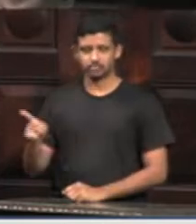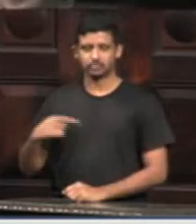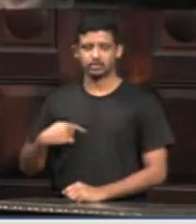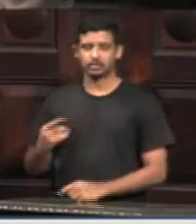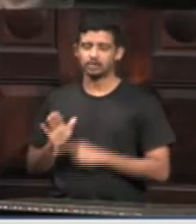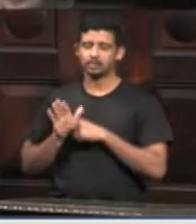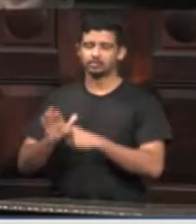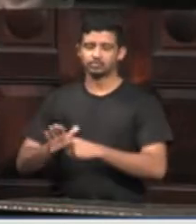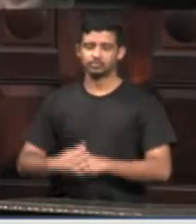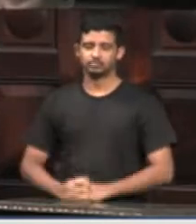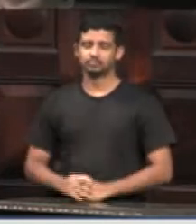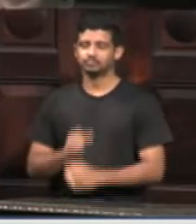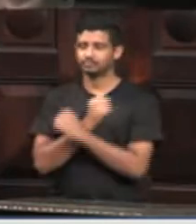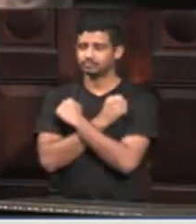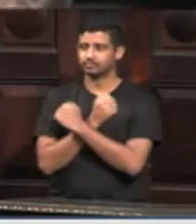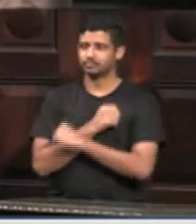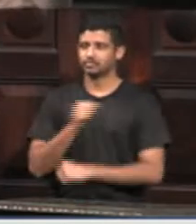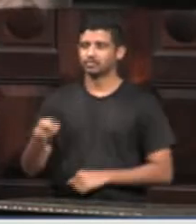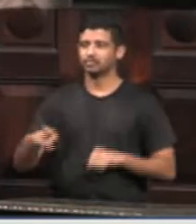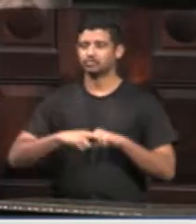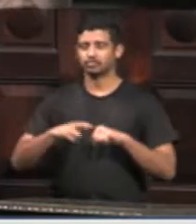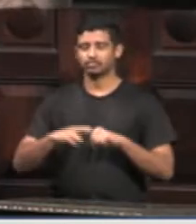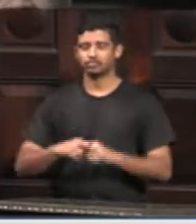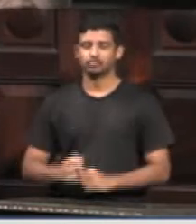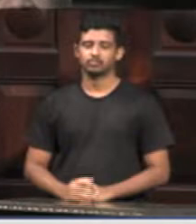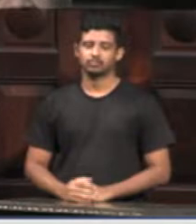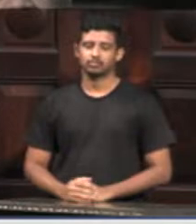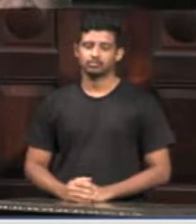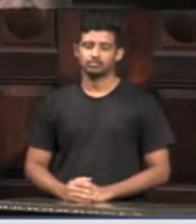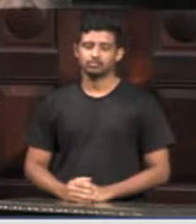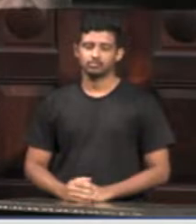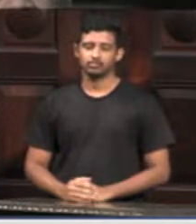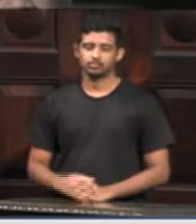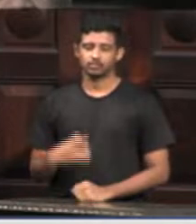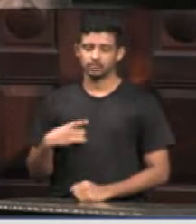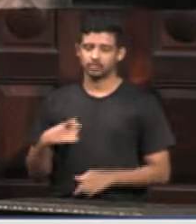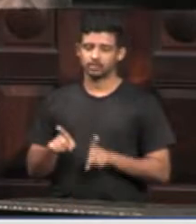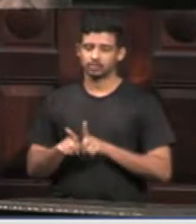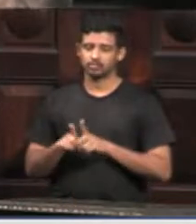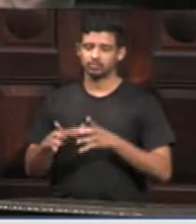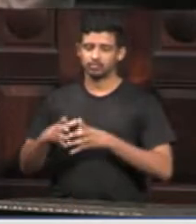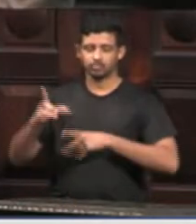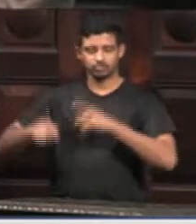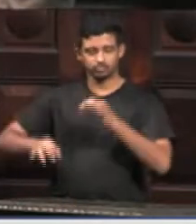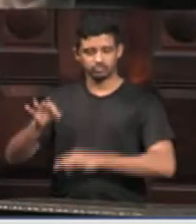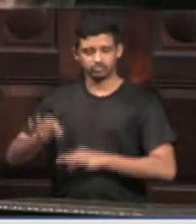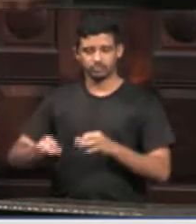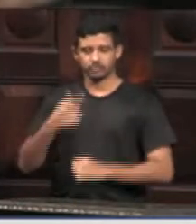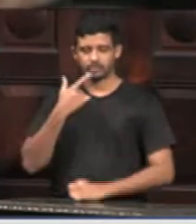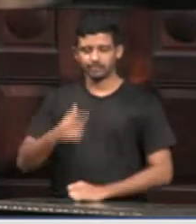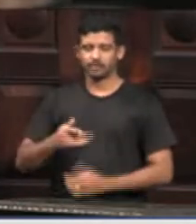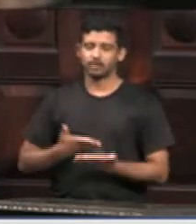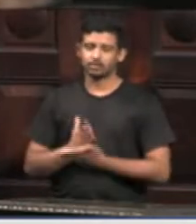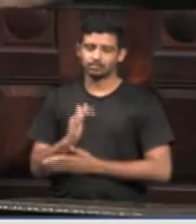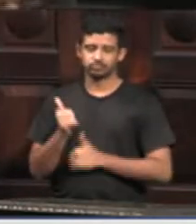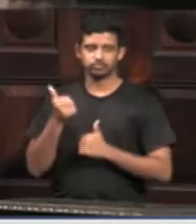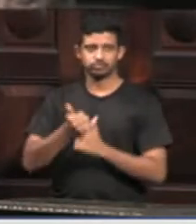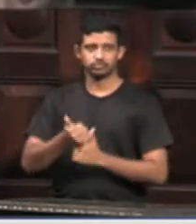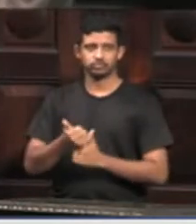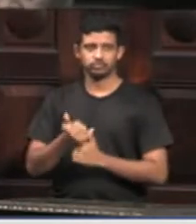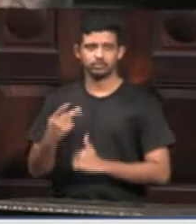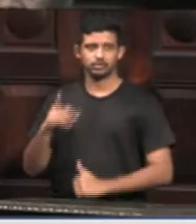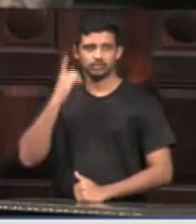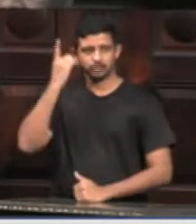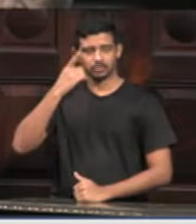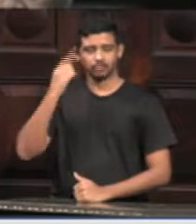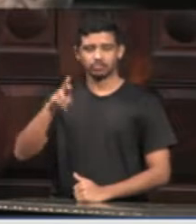Surdos, Abraço, de Belfor Roxo. Parecer das comissões de Constituição e Justiça pela juridicidade de normas internas e proposição externa favorável. Relatores, deputados Gustavo